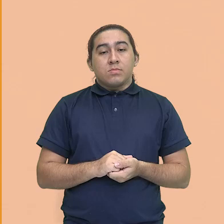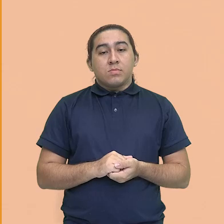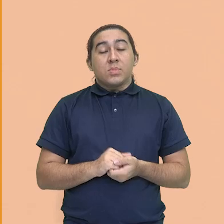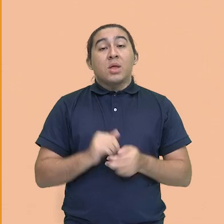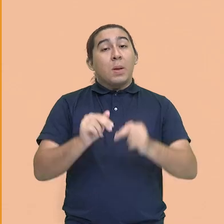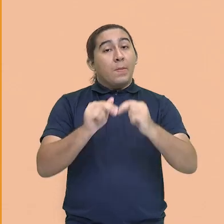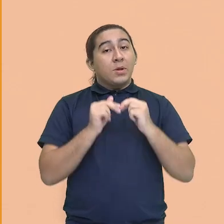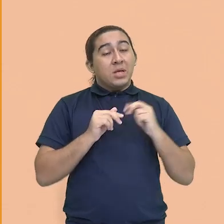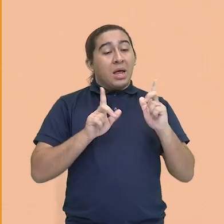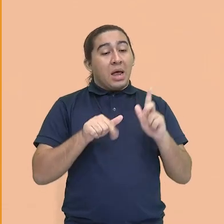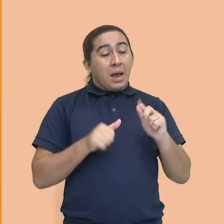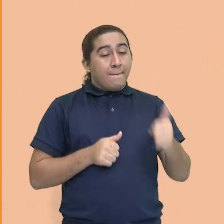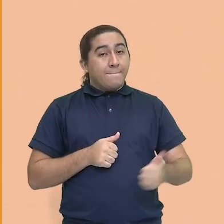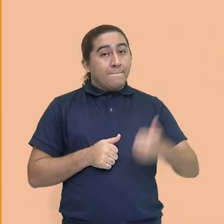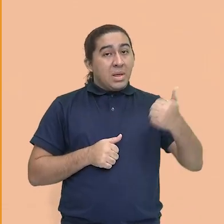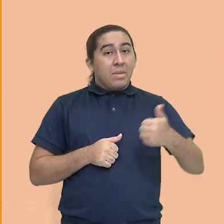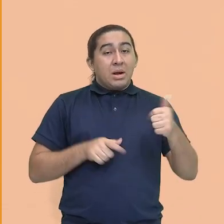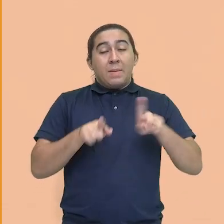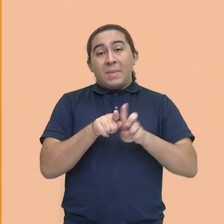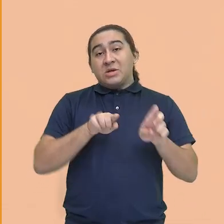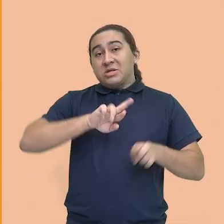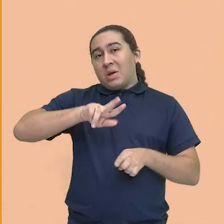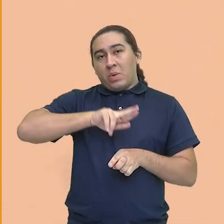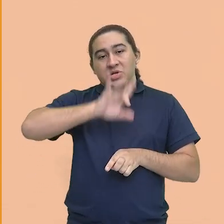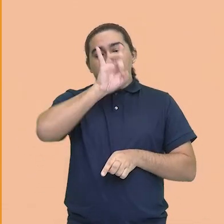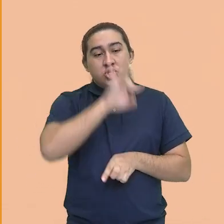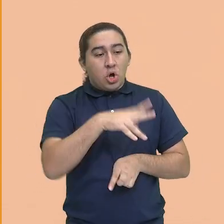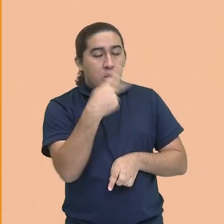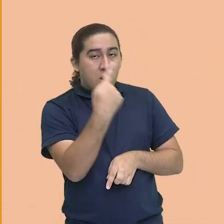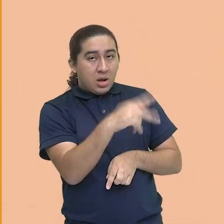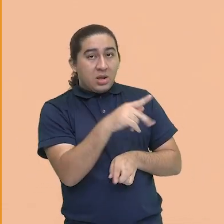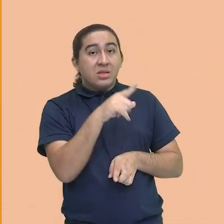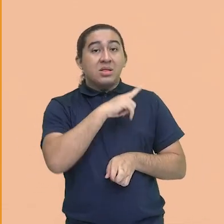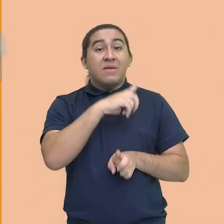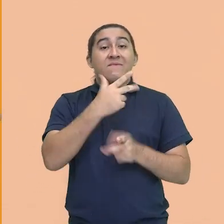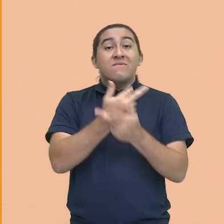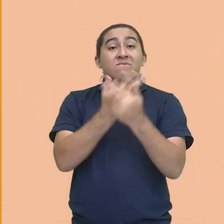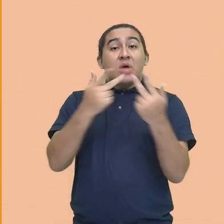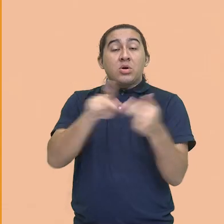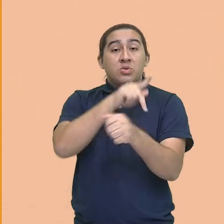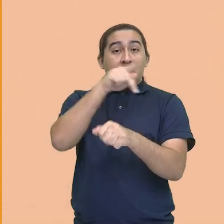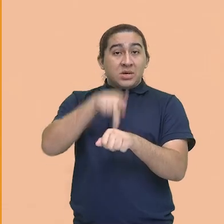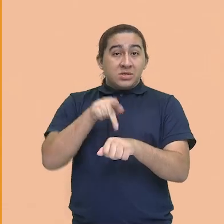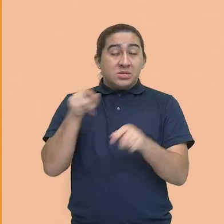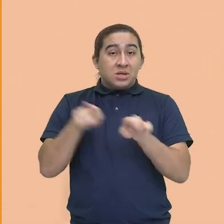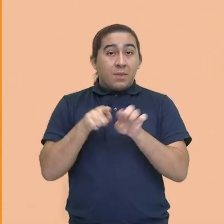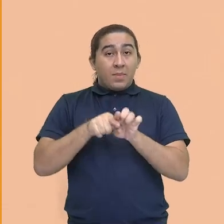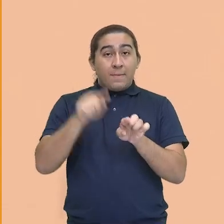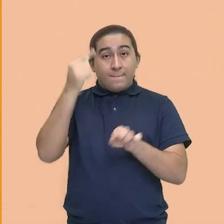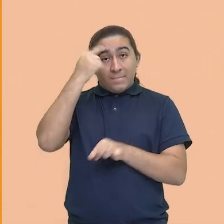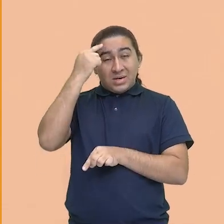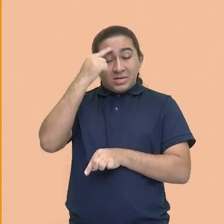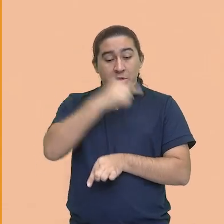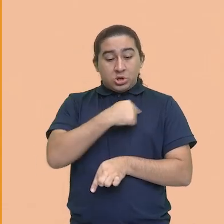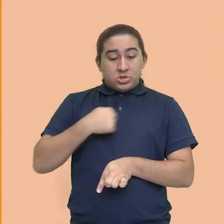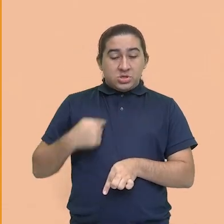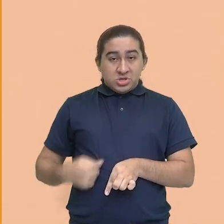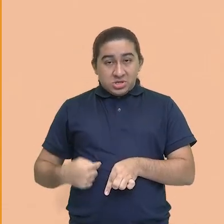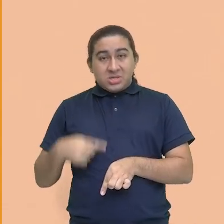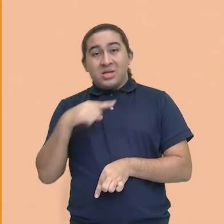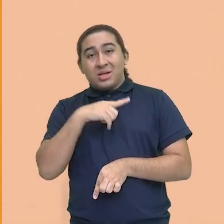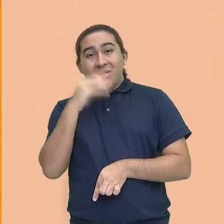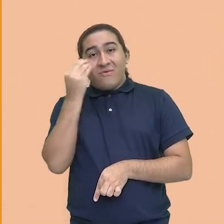mas ela não é a única, né? Já tem várias nações ali que, inclusive a China principalmente, que desbancam,